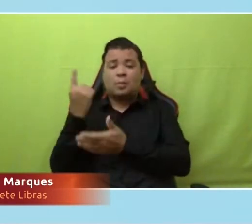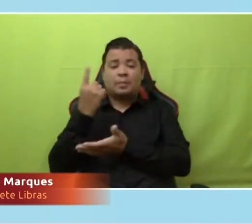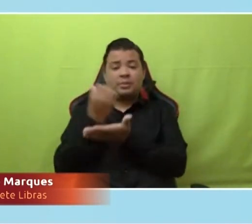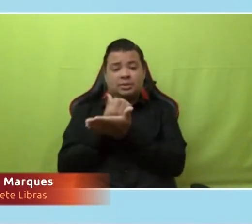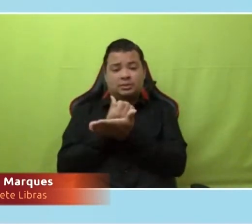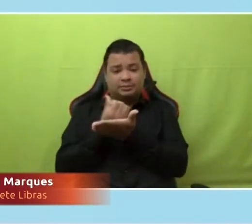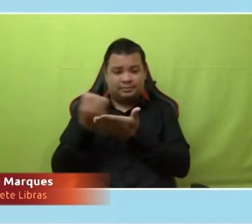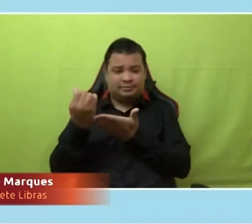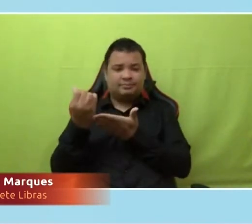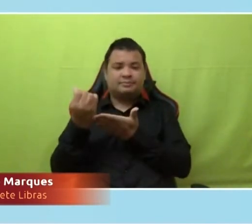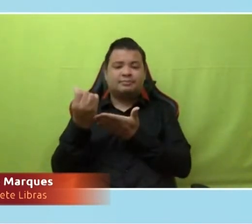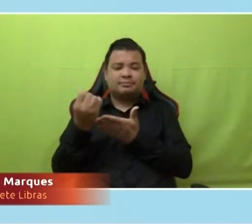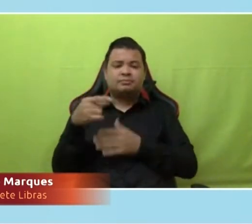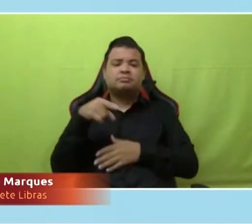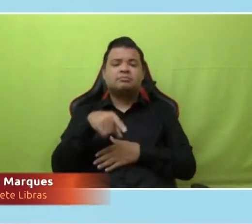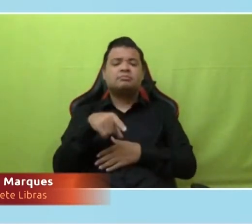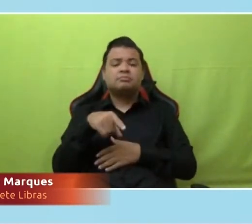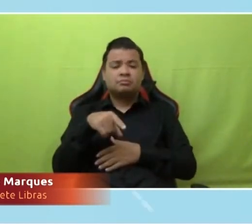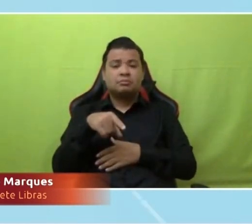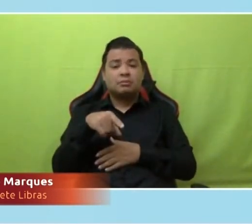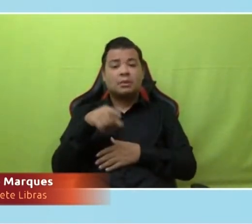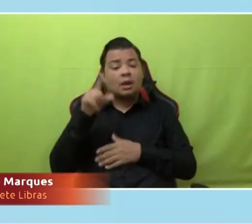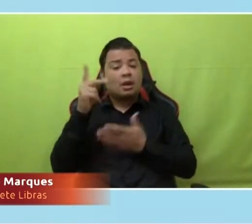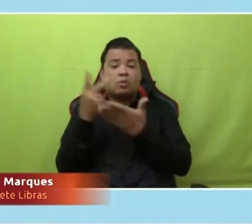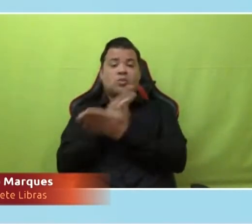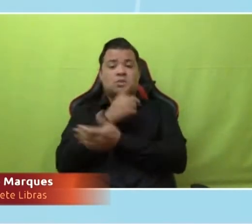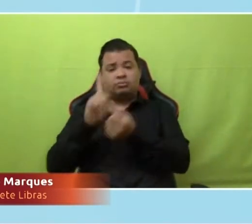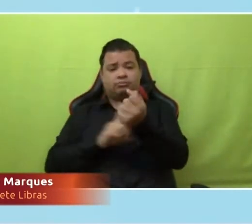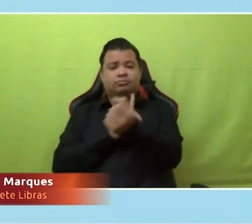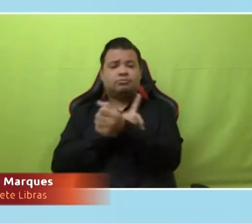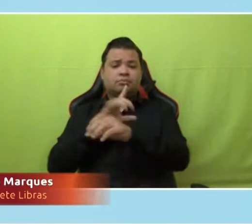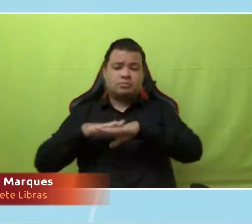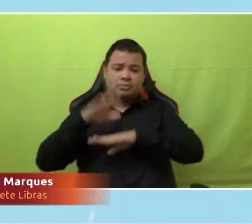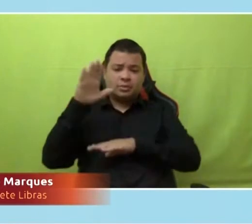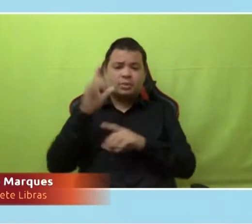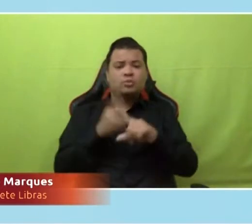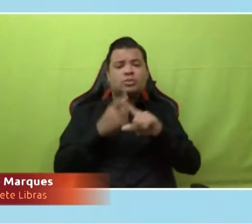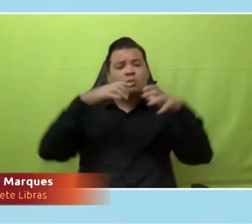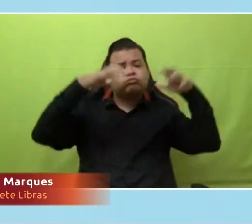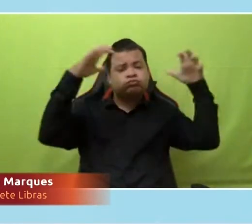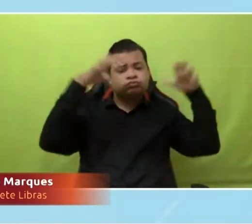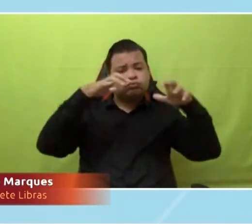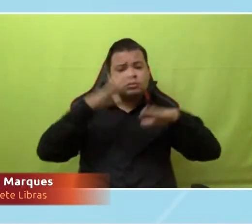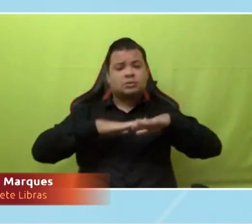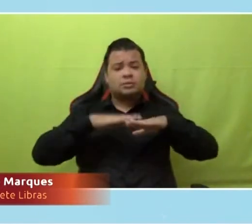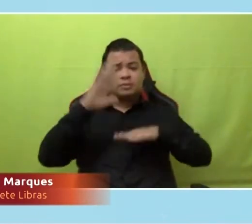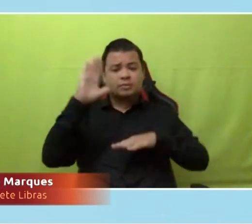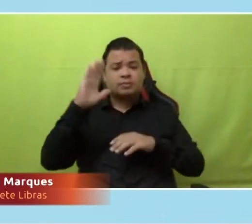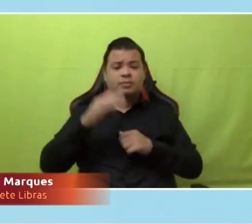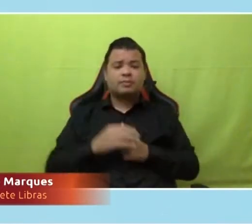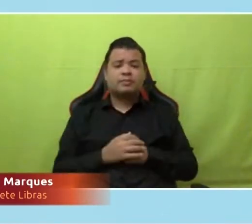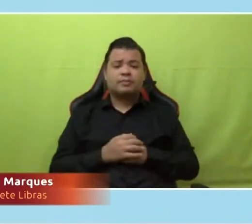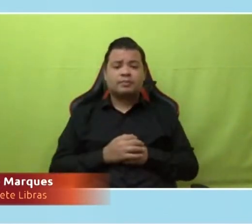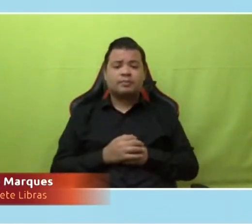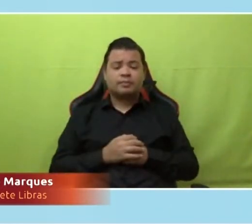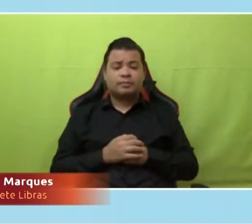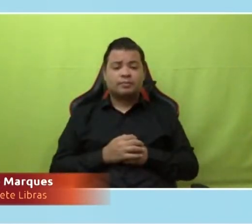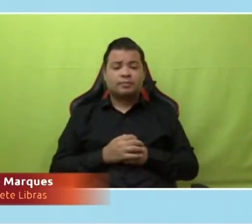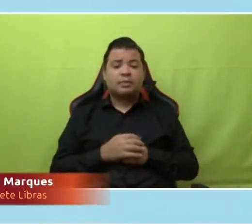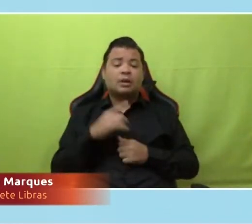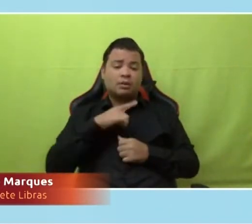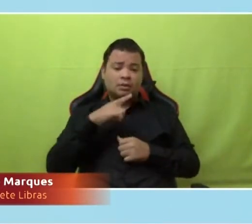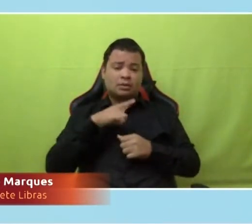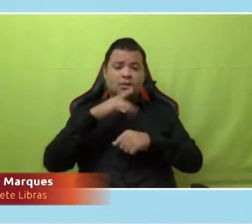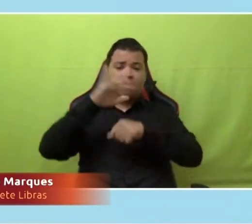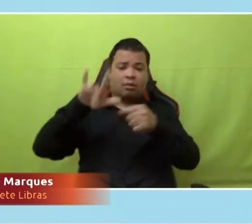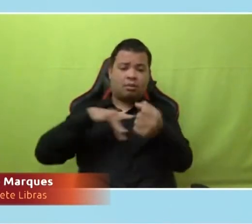período característico de dengue, quando a gente tem maior chuva, maior presença do mosquito Aedes aegypti, com a